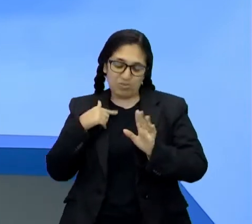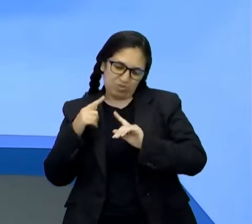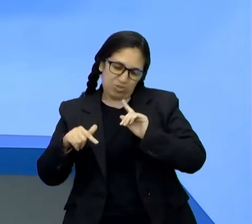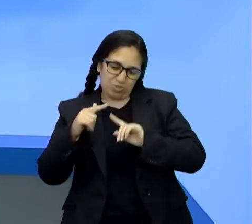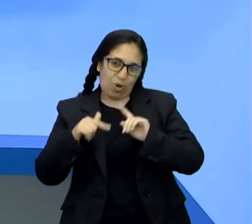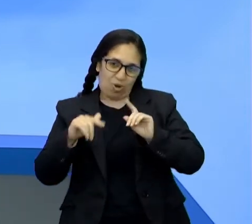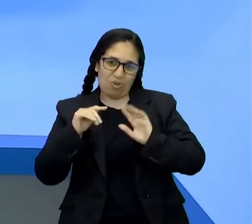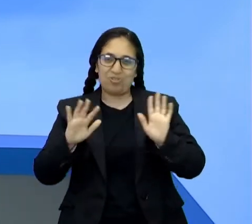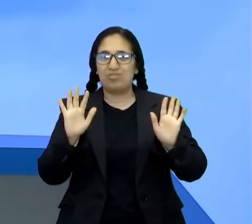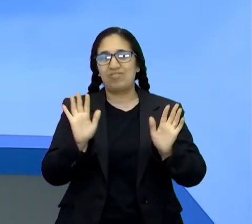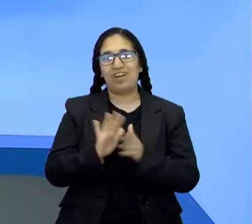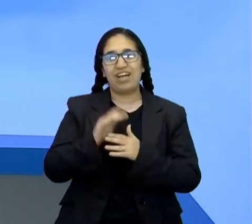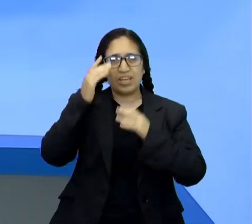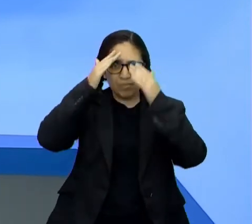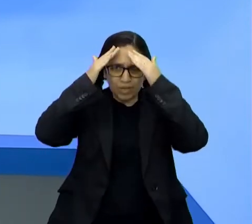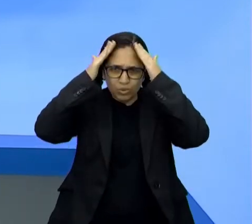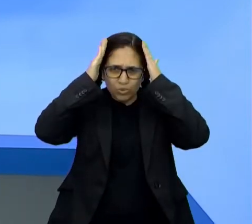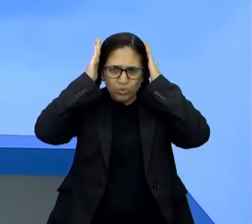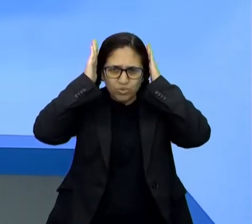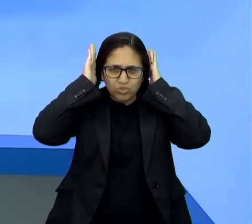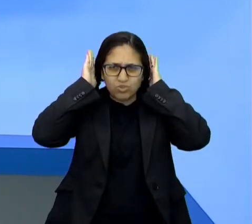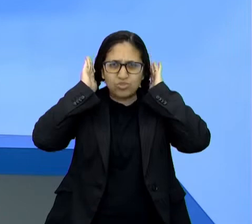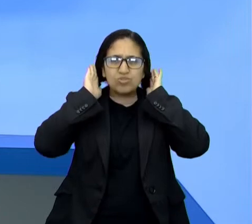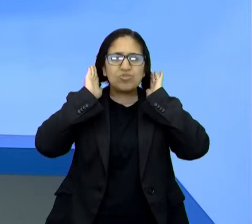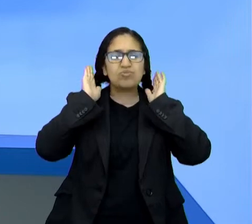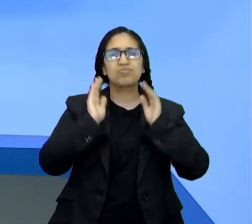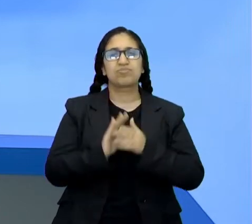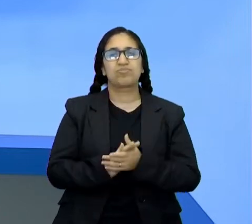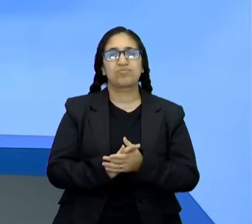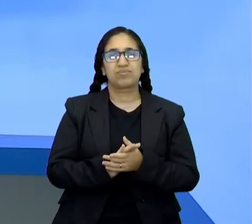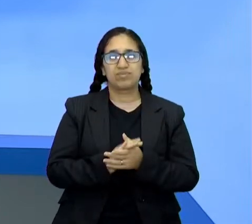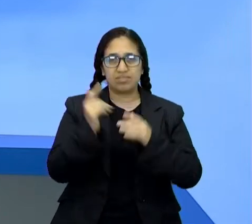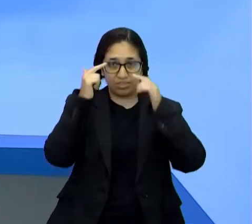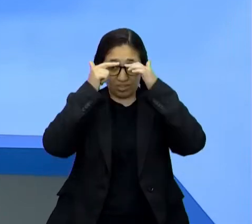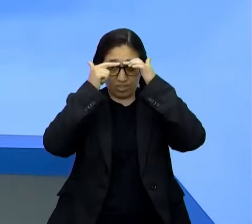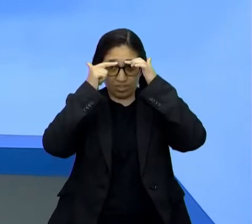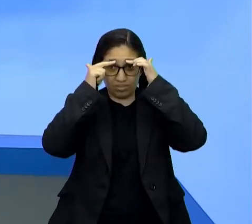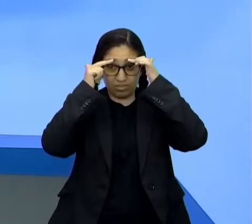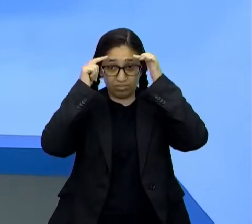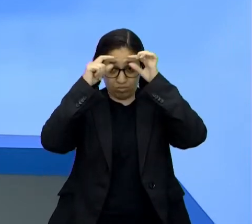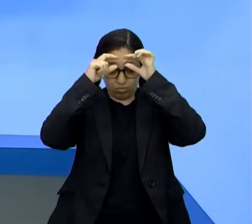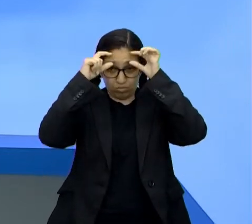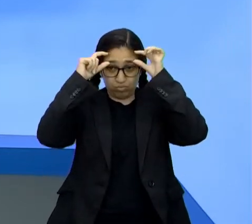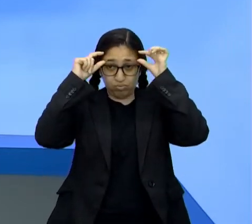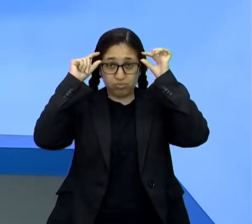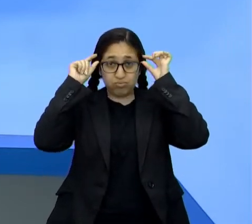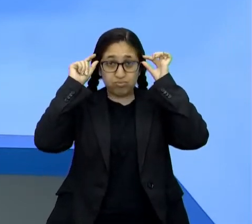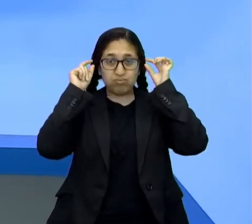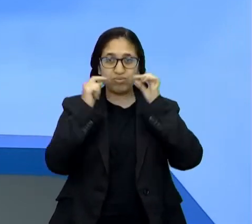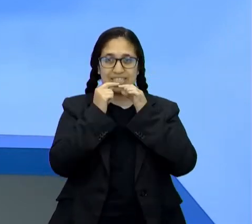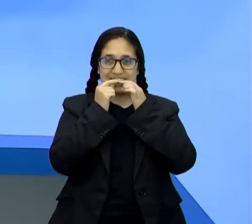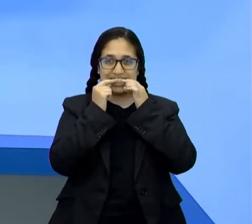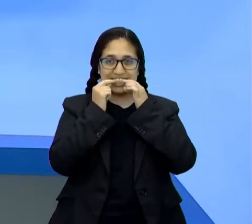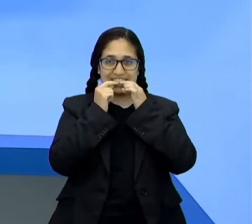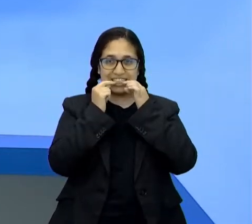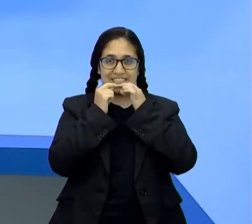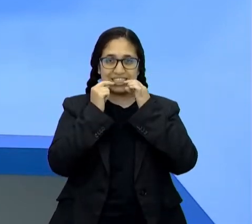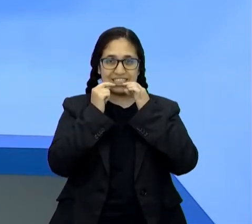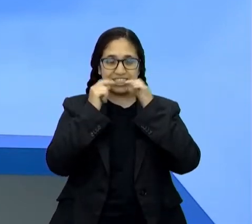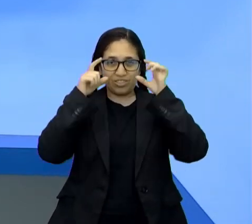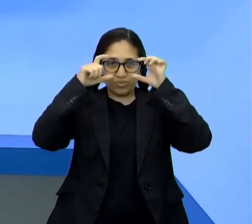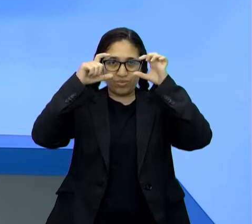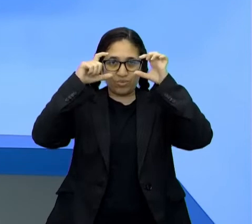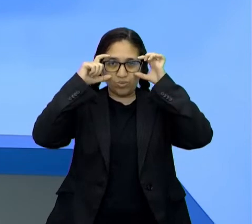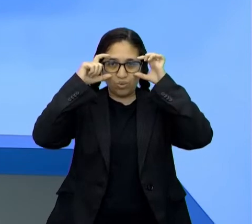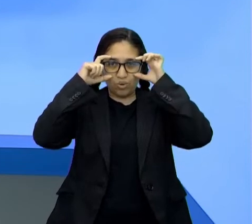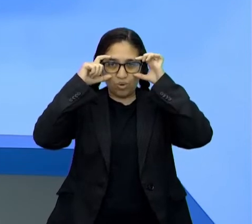conta. Sou branco, cabelo curtinho, ralos, sobrancelhas bem grossas, uso aparelho nos dentes. Deixa eu ver, tô com óculos